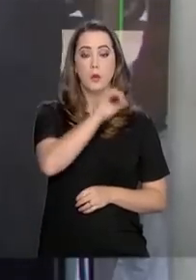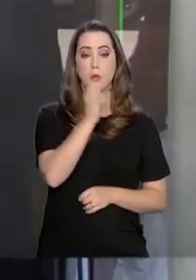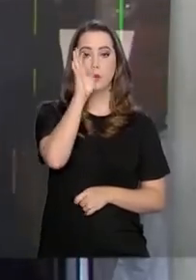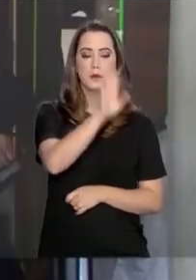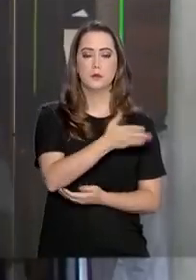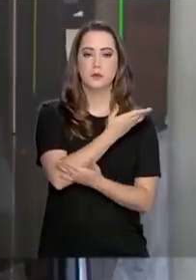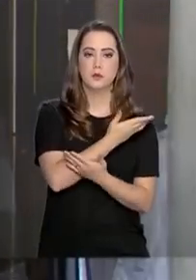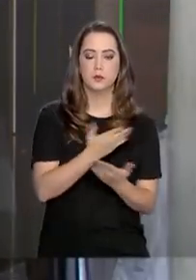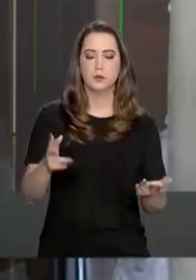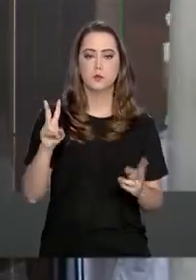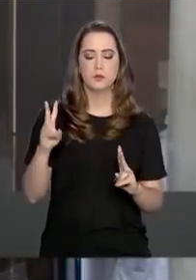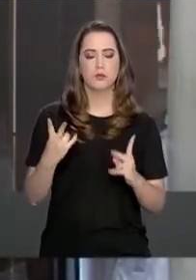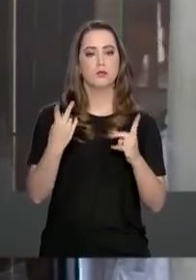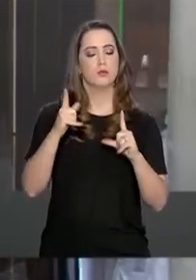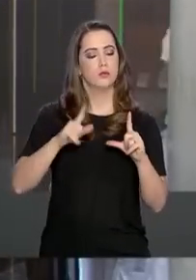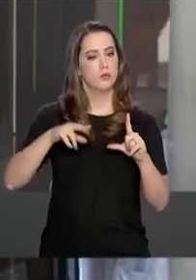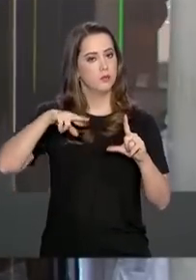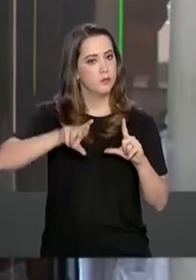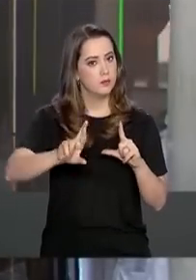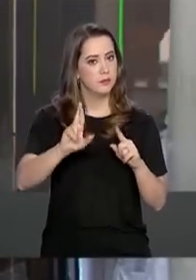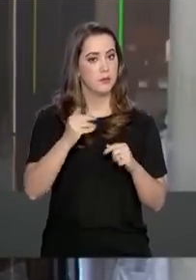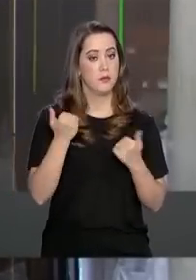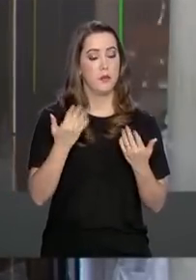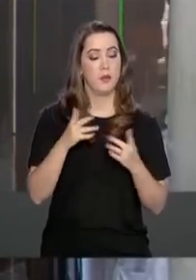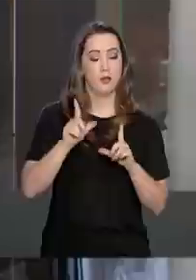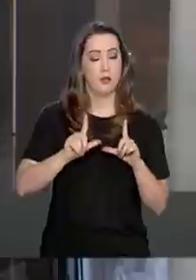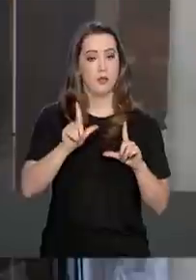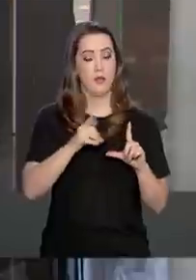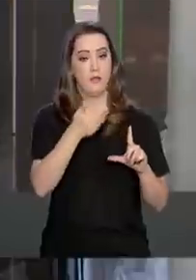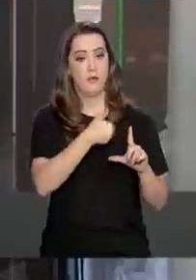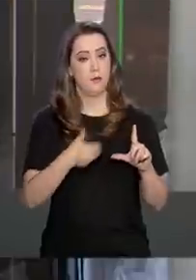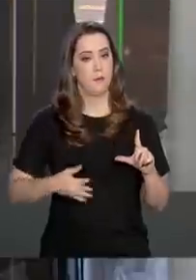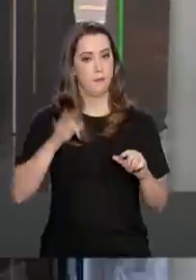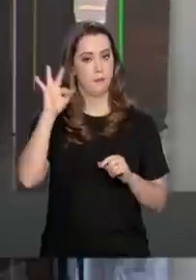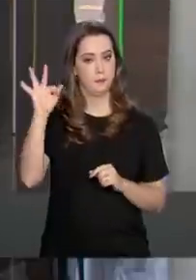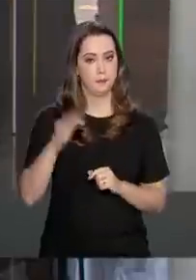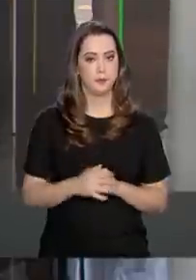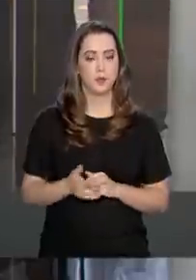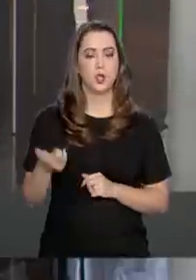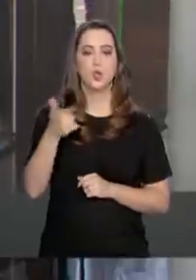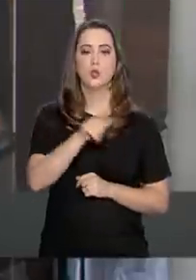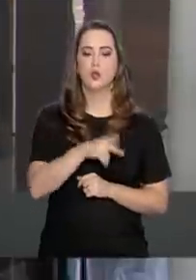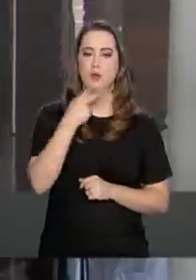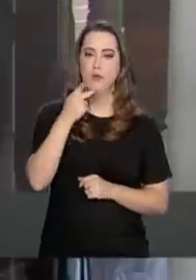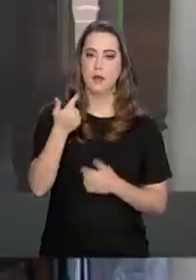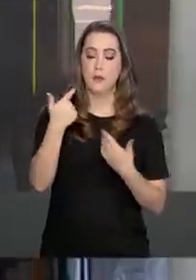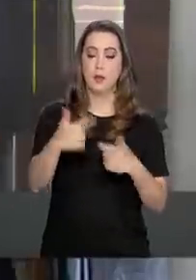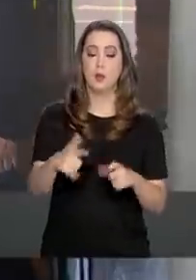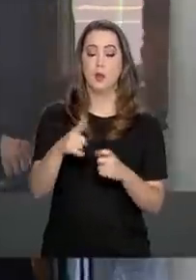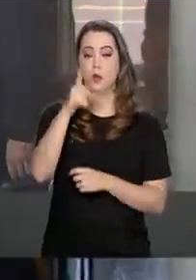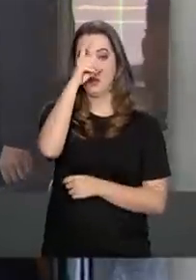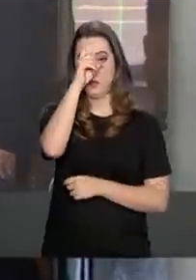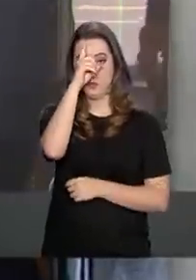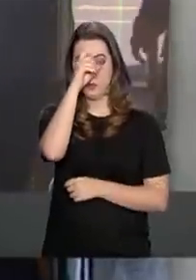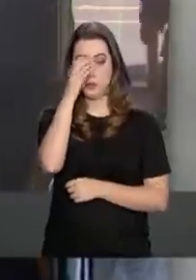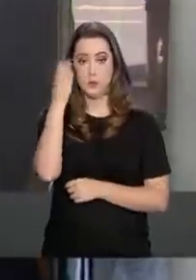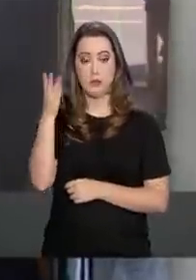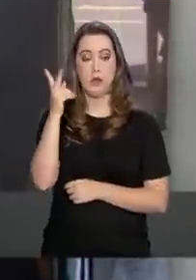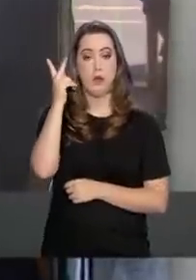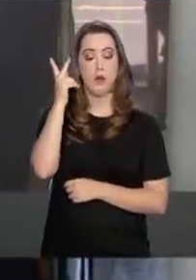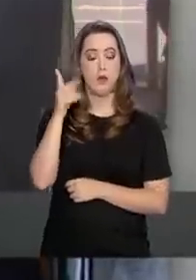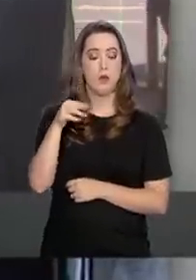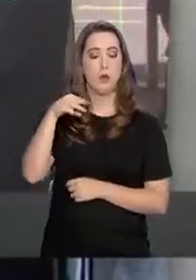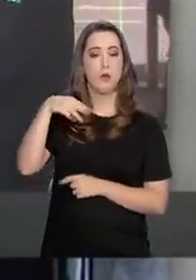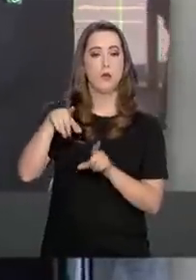Boa tarde a você que acompanha a programação da NBR, a TV do Governo Federal. Voltamos a falar da porta do Hospital Albert Einstein, no bairro